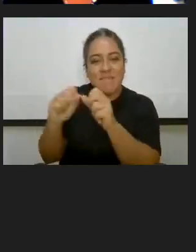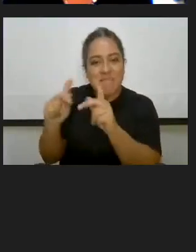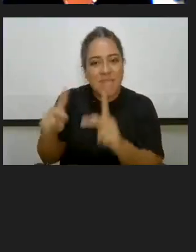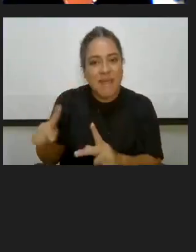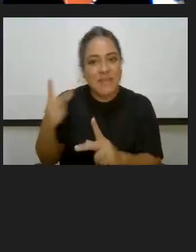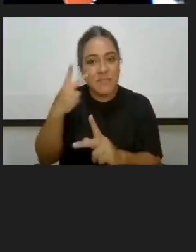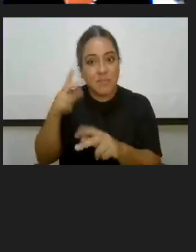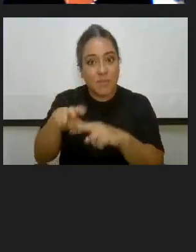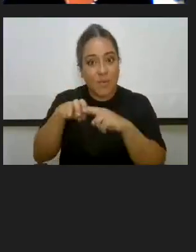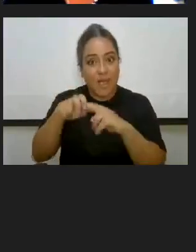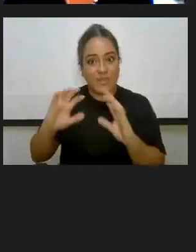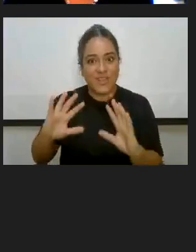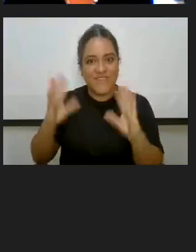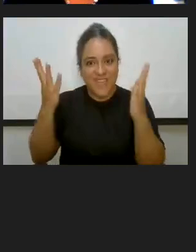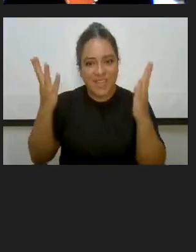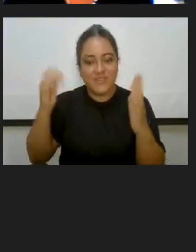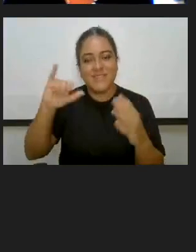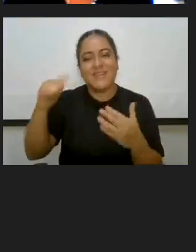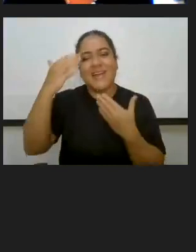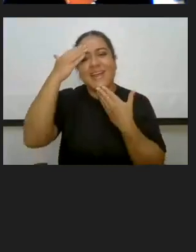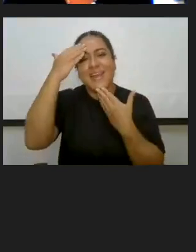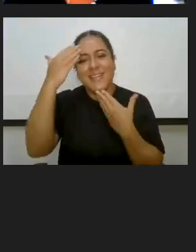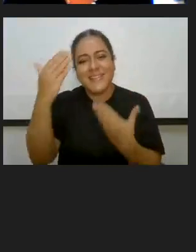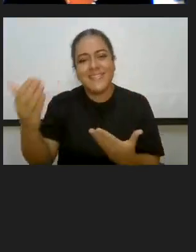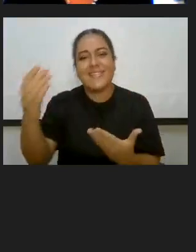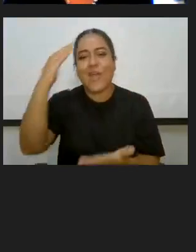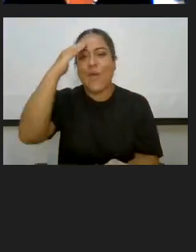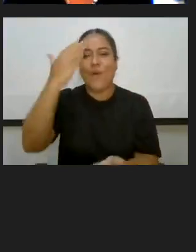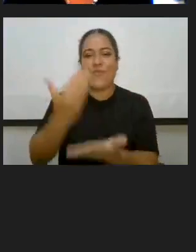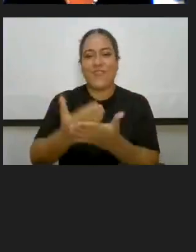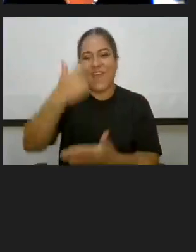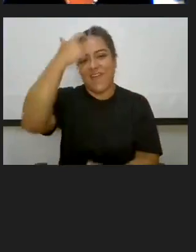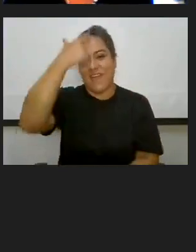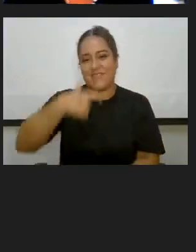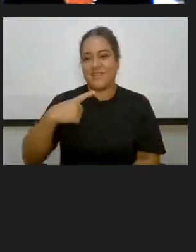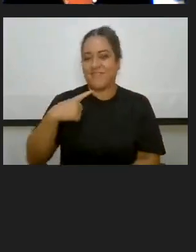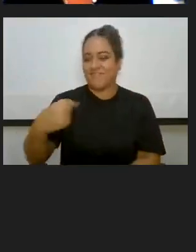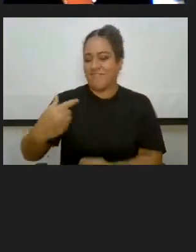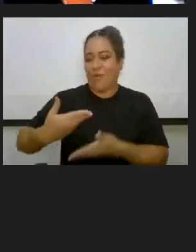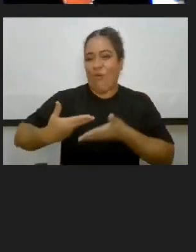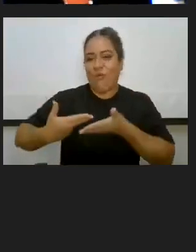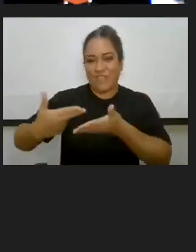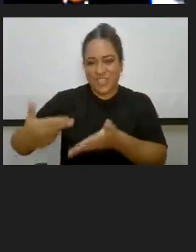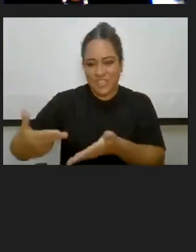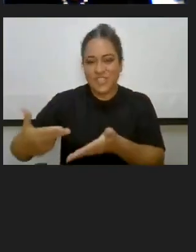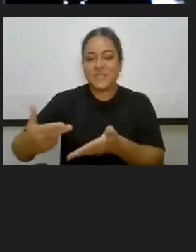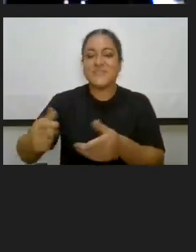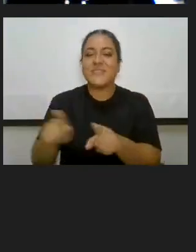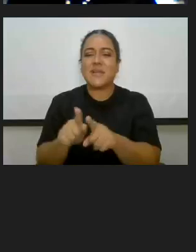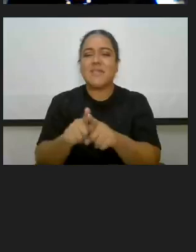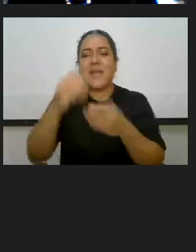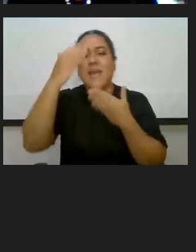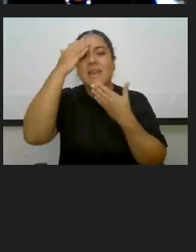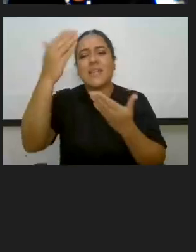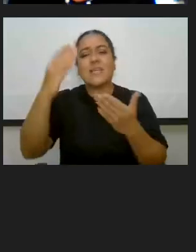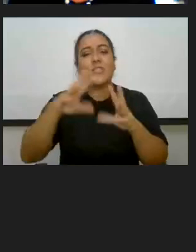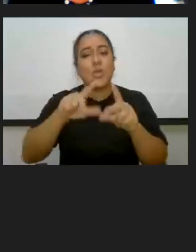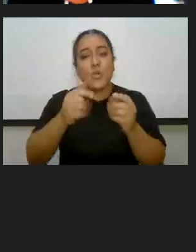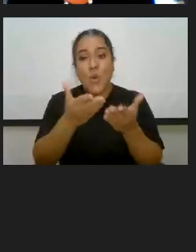do evento, agradecer a confiança pelo convite e agradecer a todos que